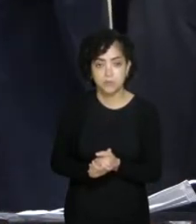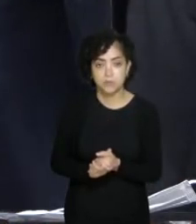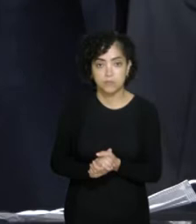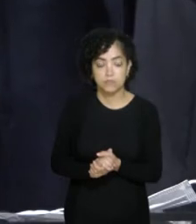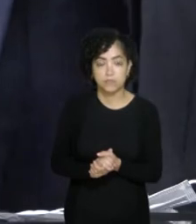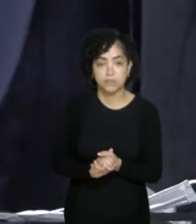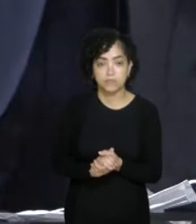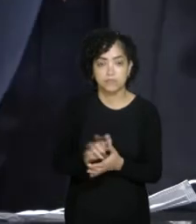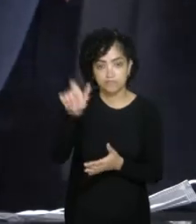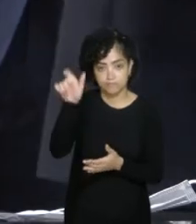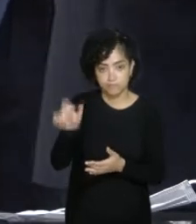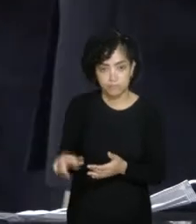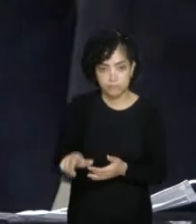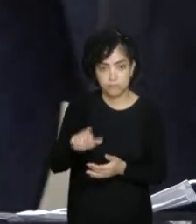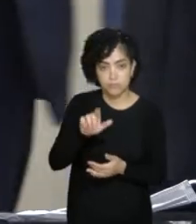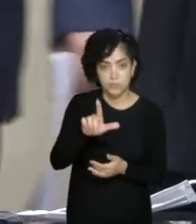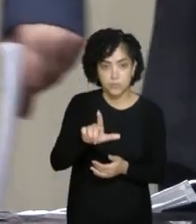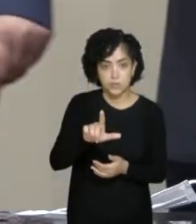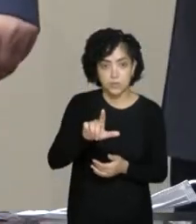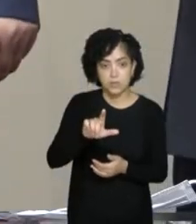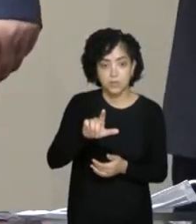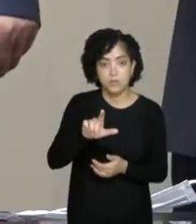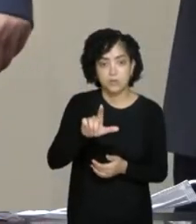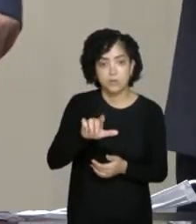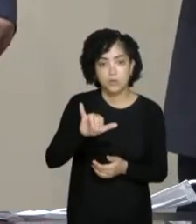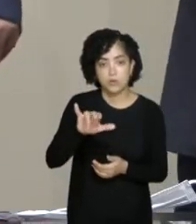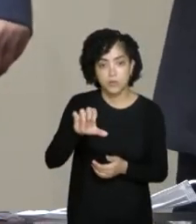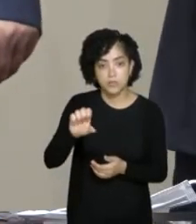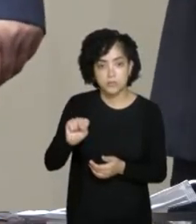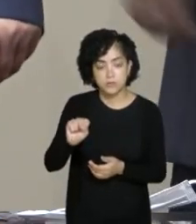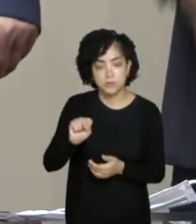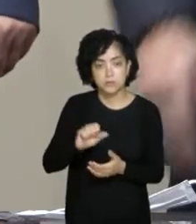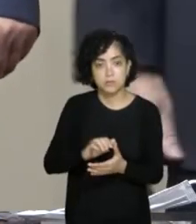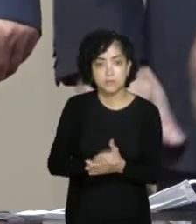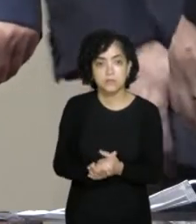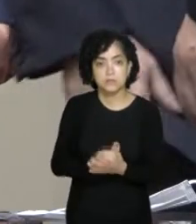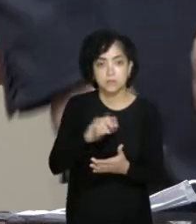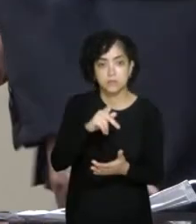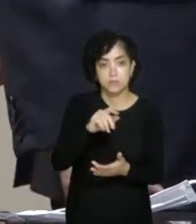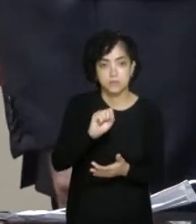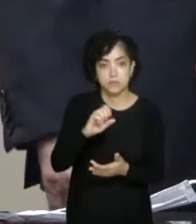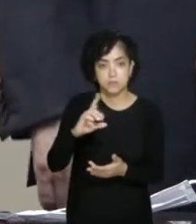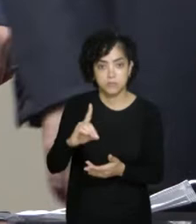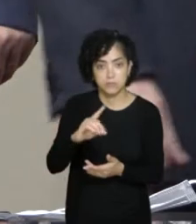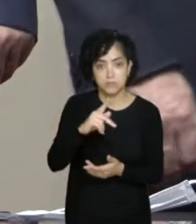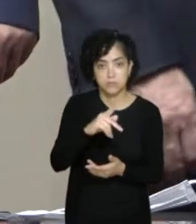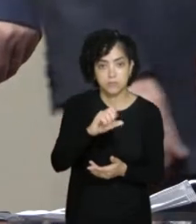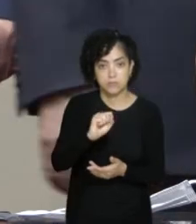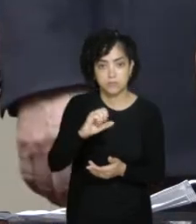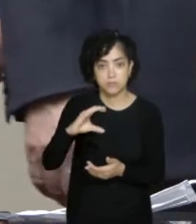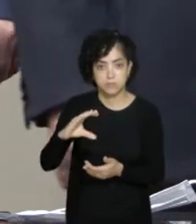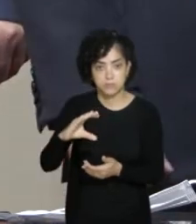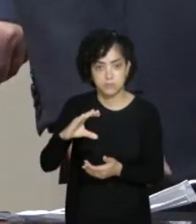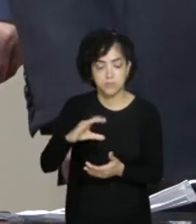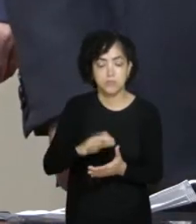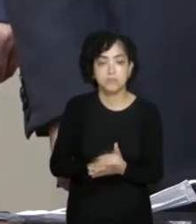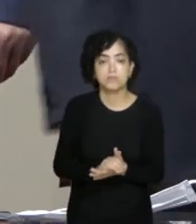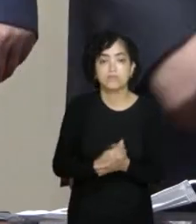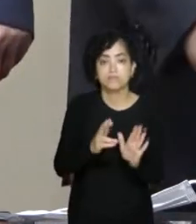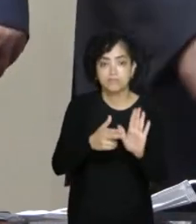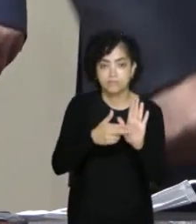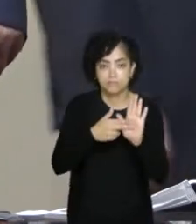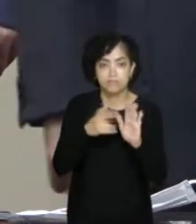convoca o cidadão Ulisses Gabriel, terceiro suplente da coligação PSD-PP-PSC, para ocupar a cadeira